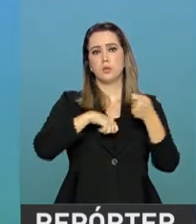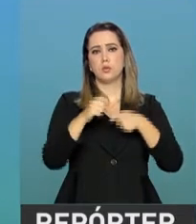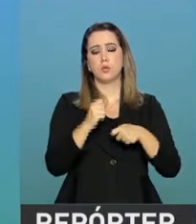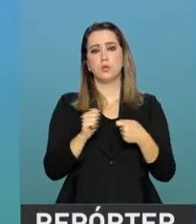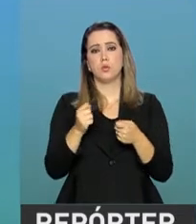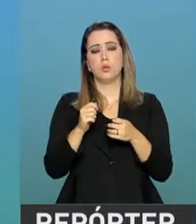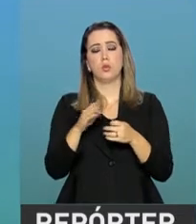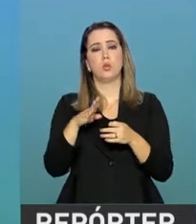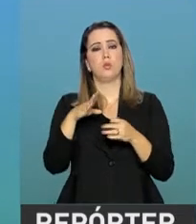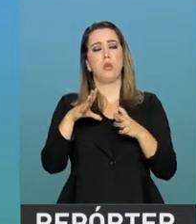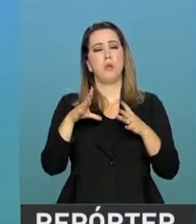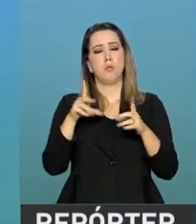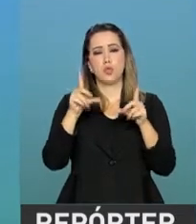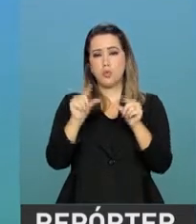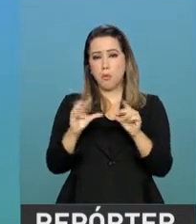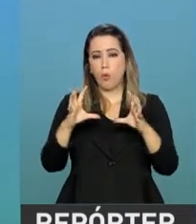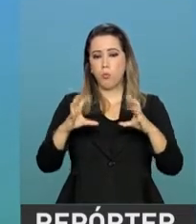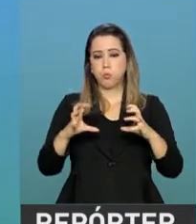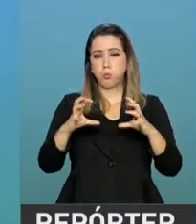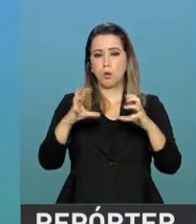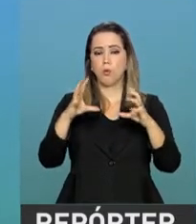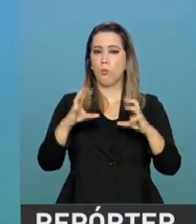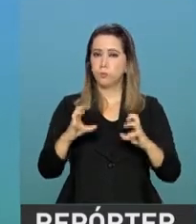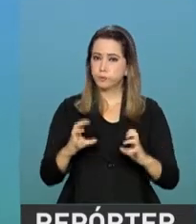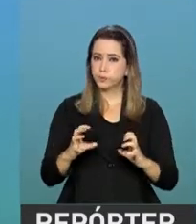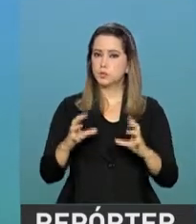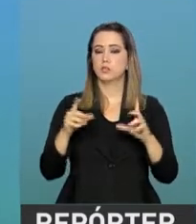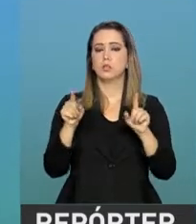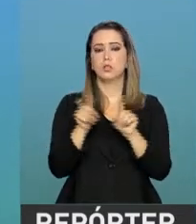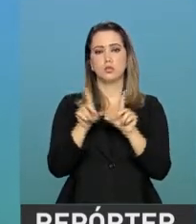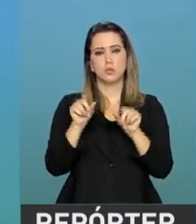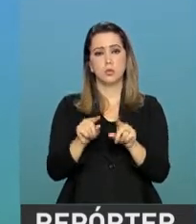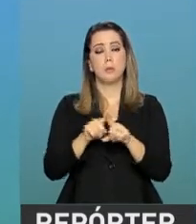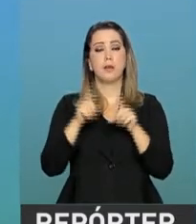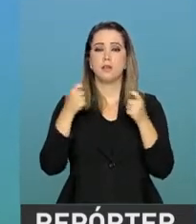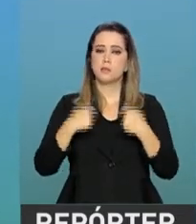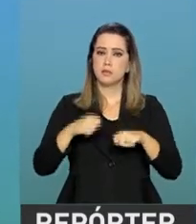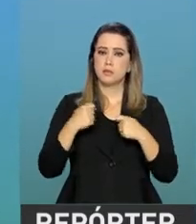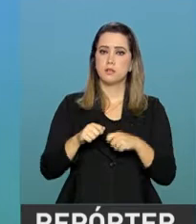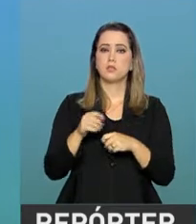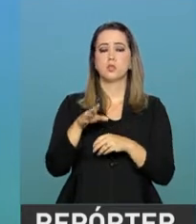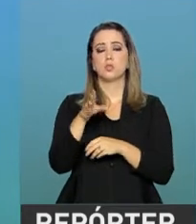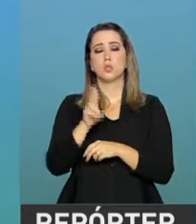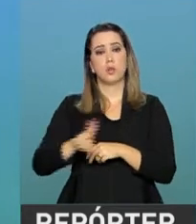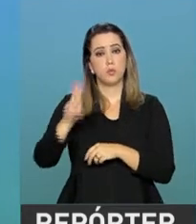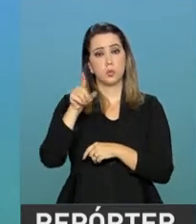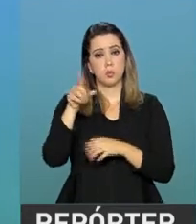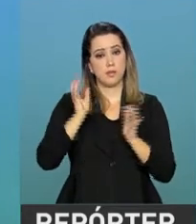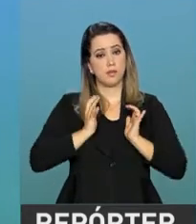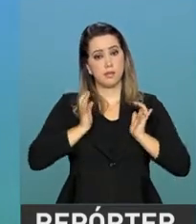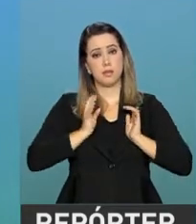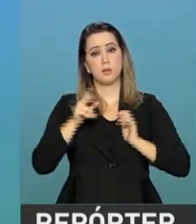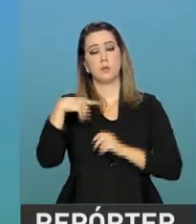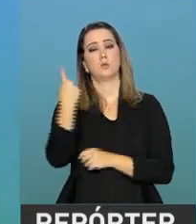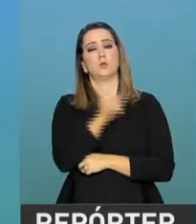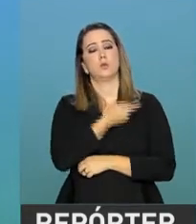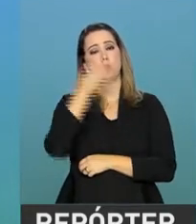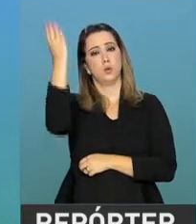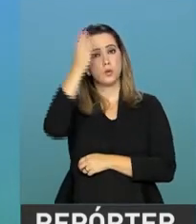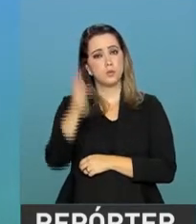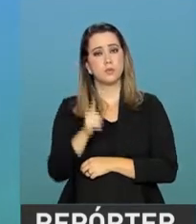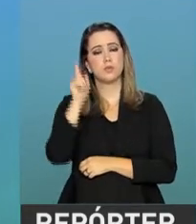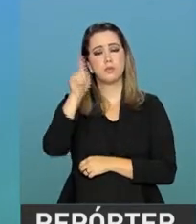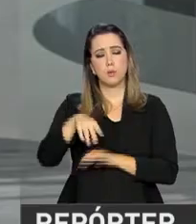carbono mas precisamos sim aproveitar essa riqueza da qual brasil foi o nosso país foi